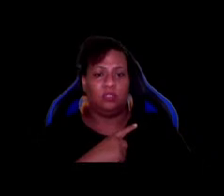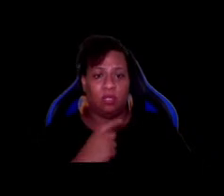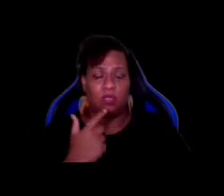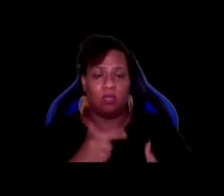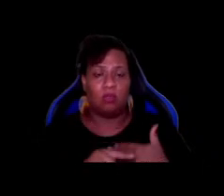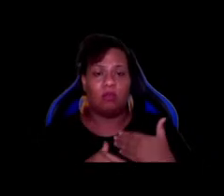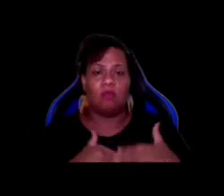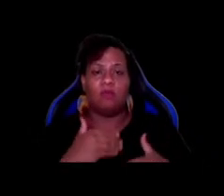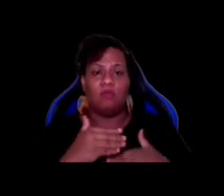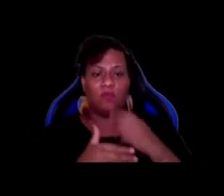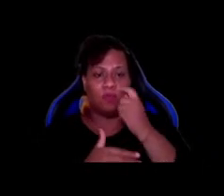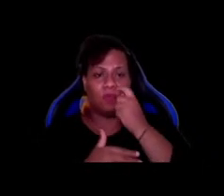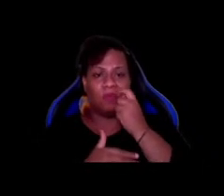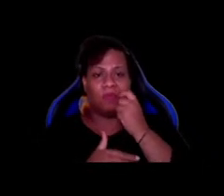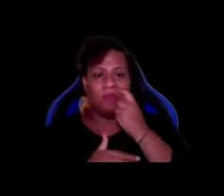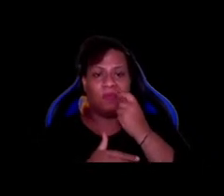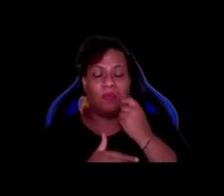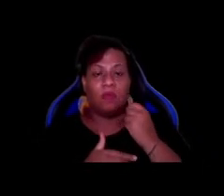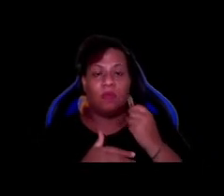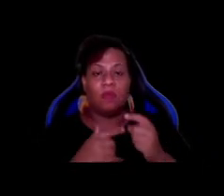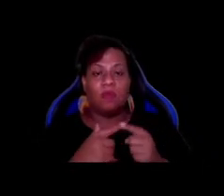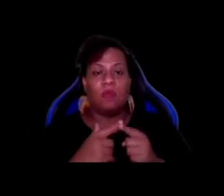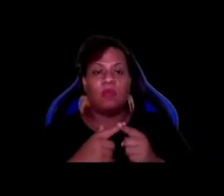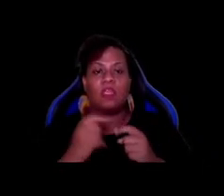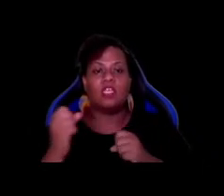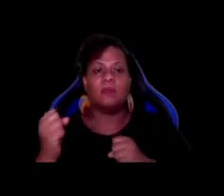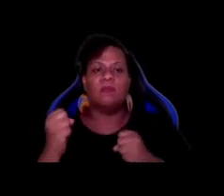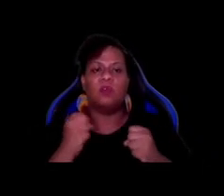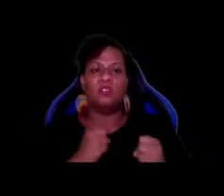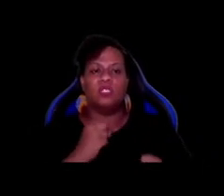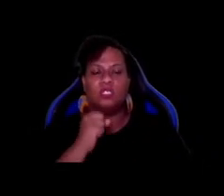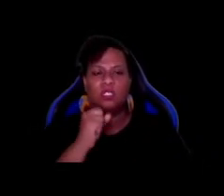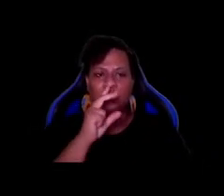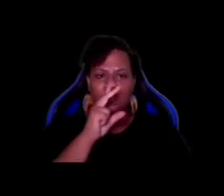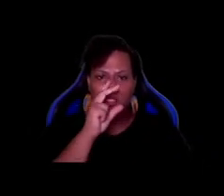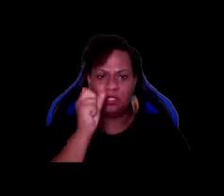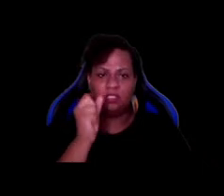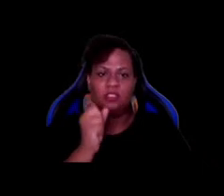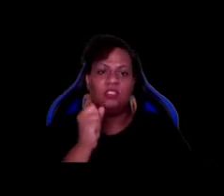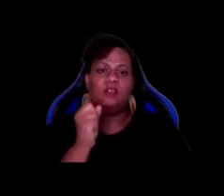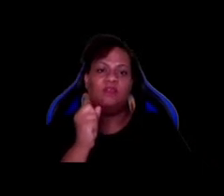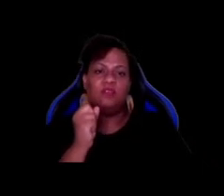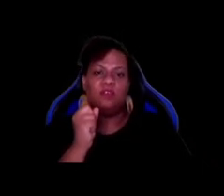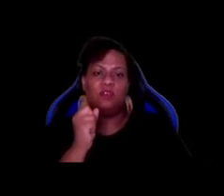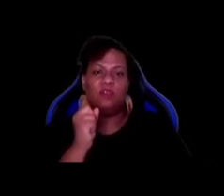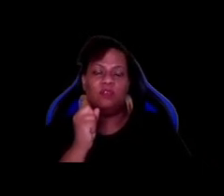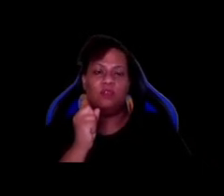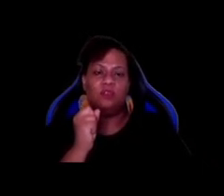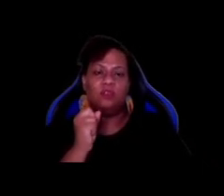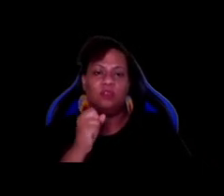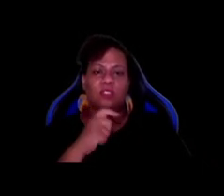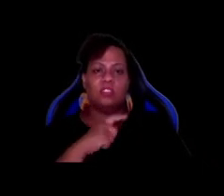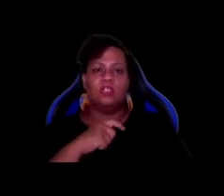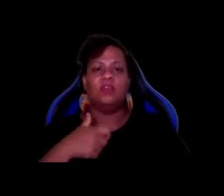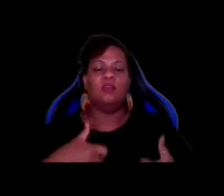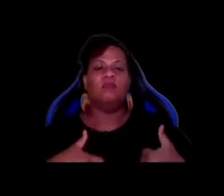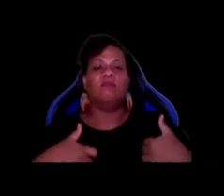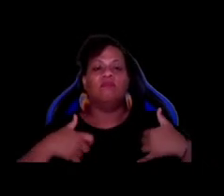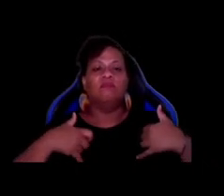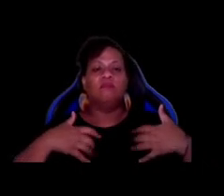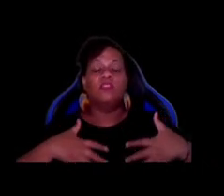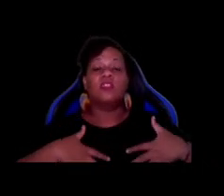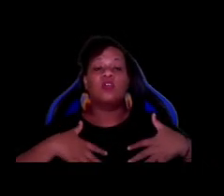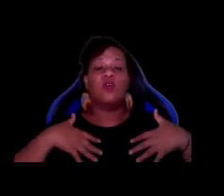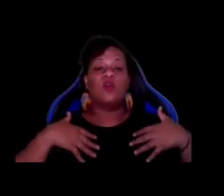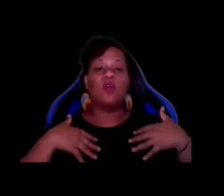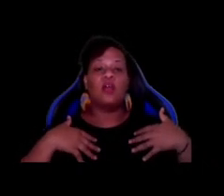né, nossa força, né, nossa potência. Então, eu fico muito honrada de